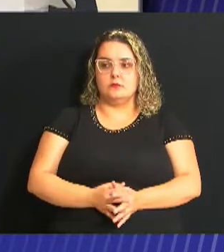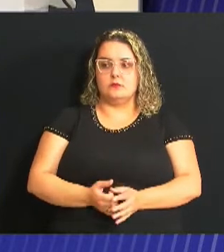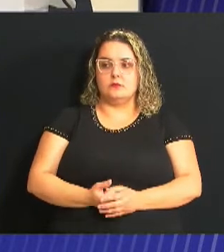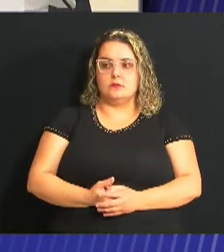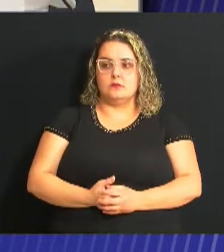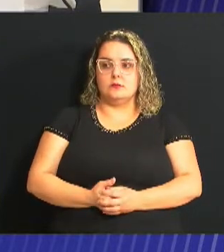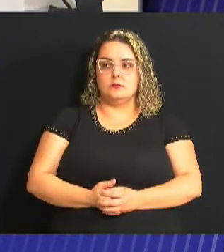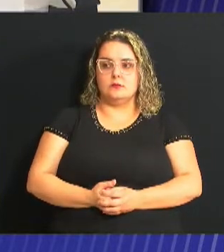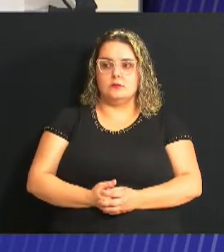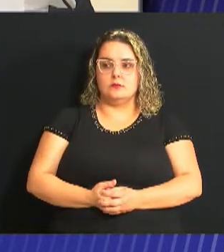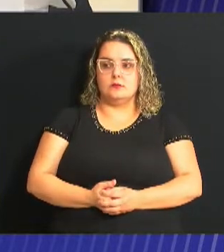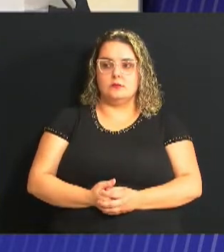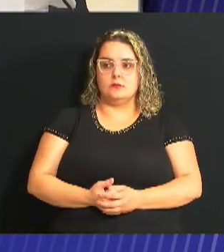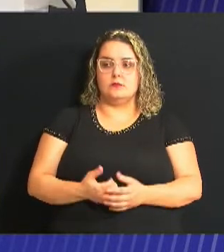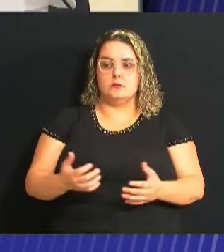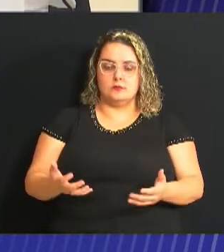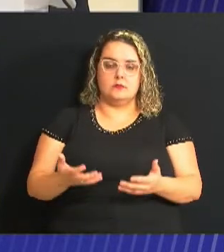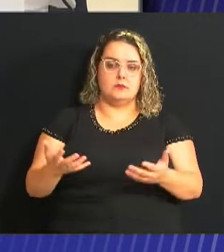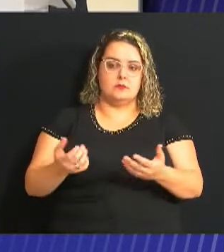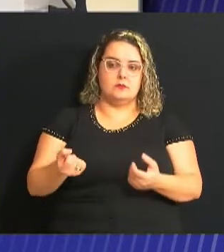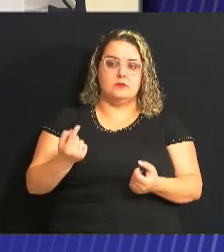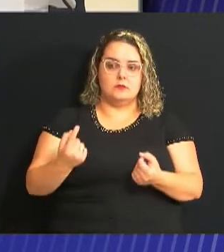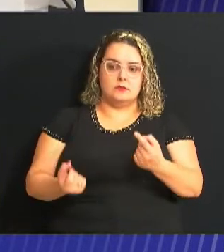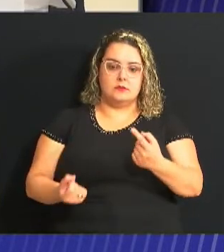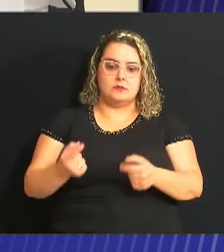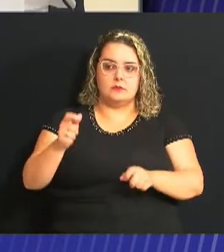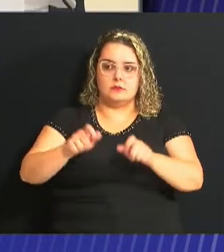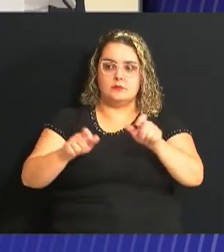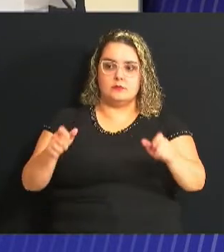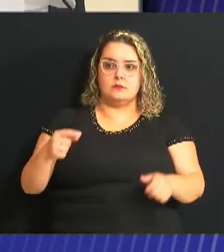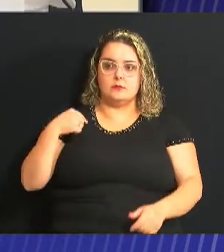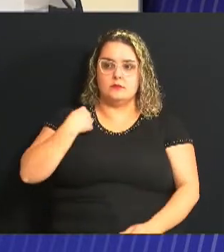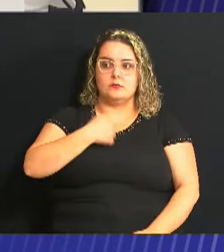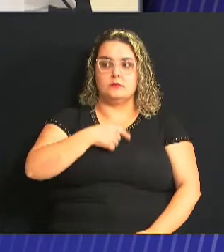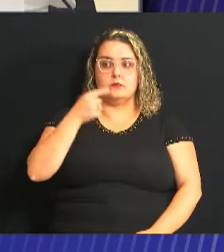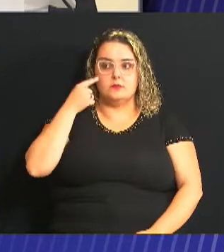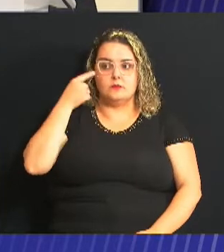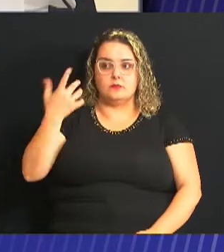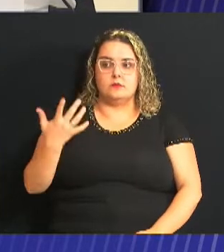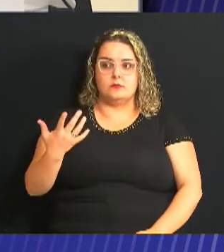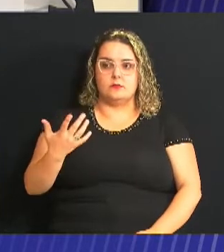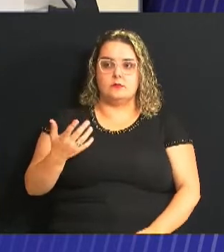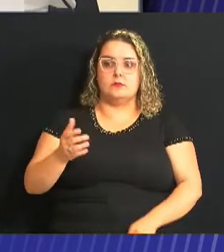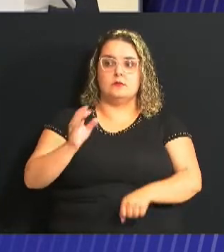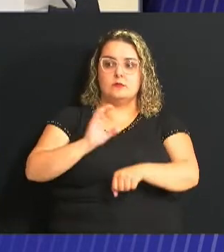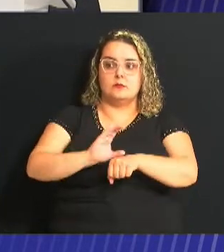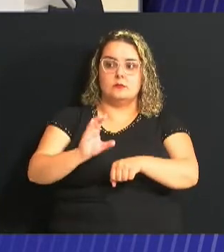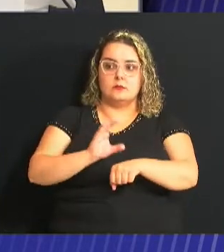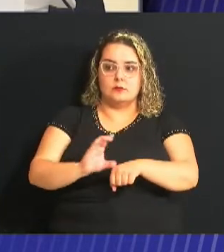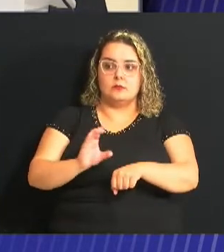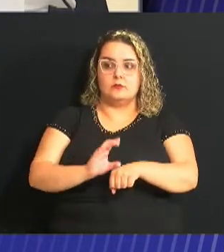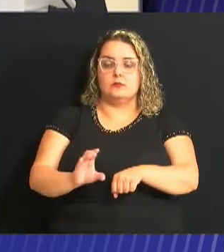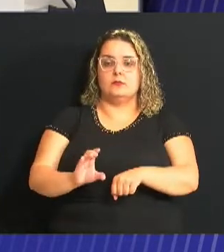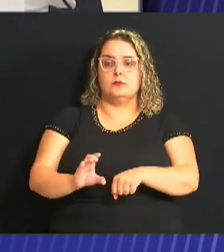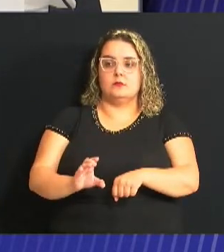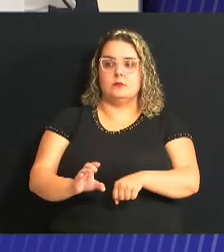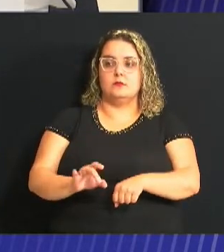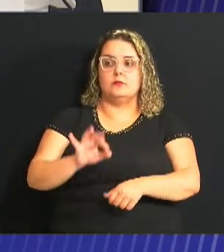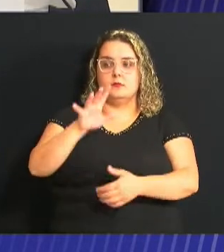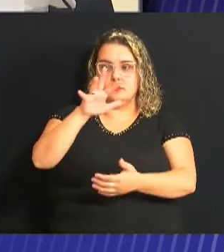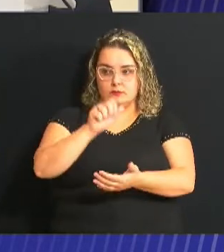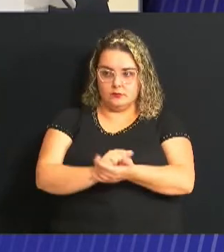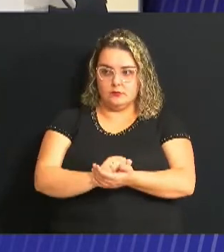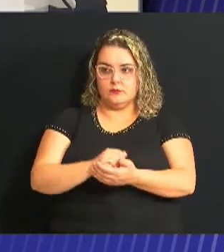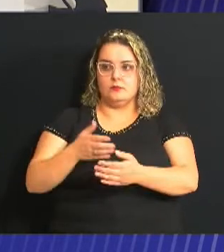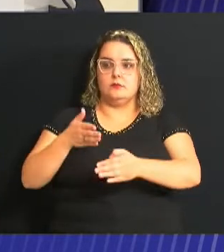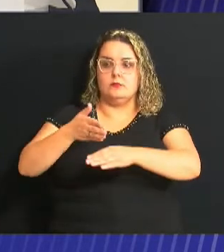E, por iniciativa de algumas pessoas, nós pensamos em dar um curso para quem estivesse inscrito para